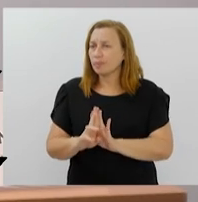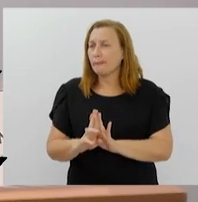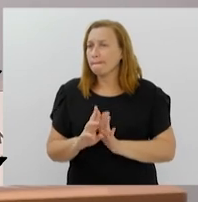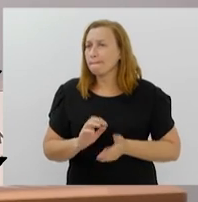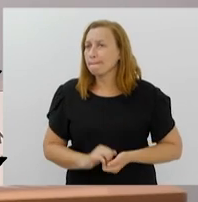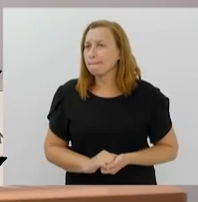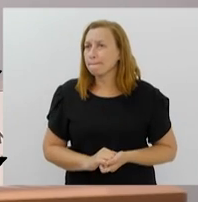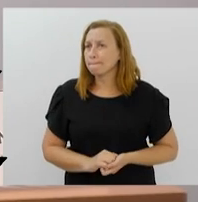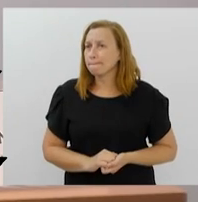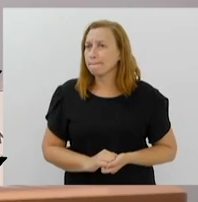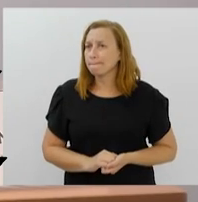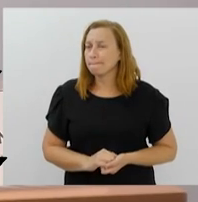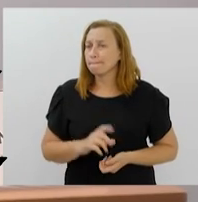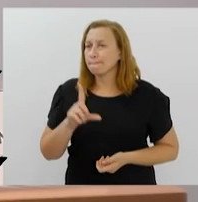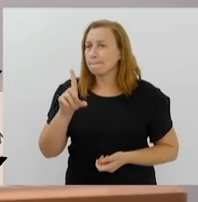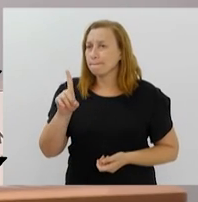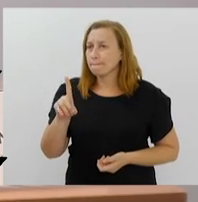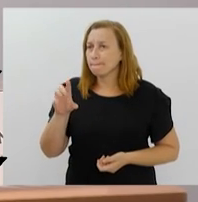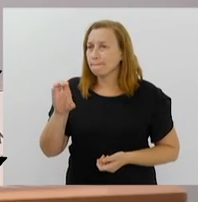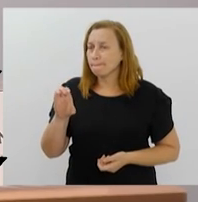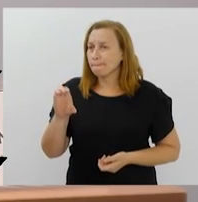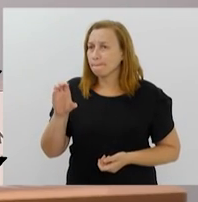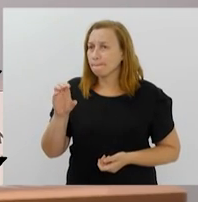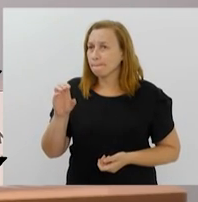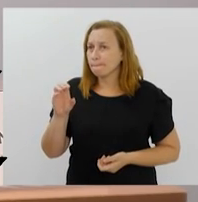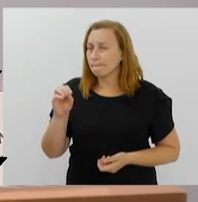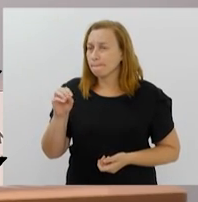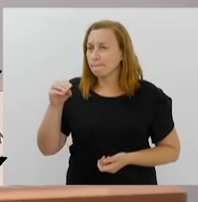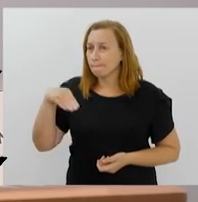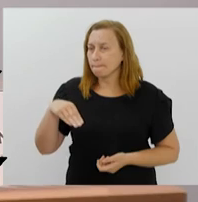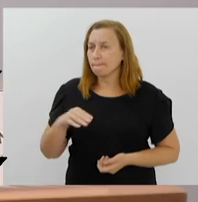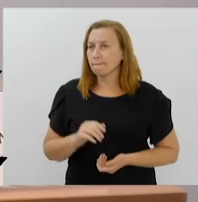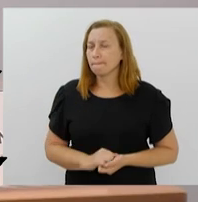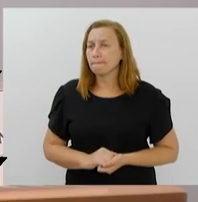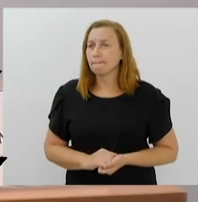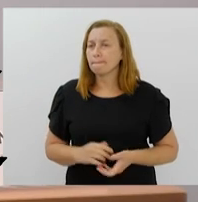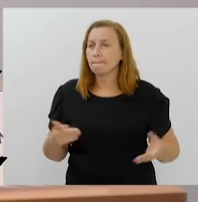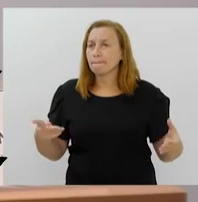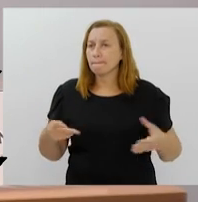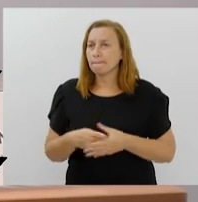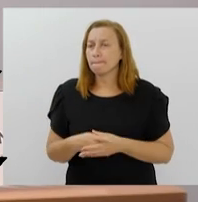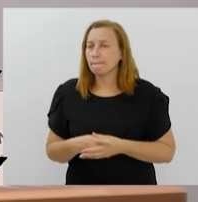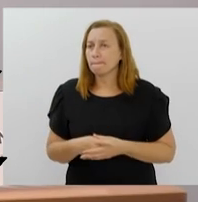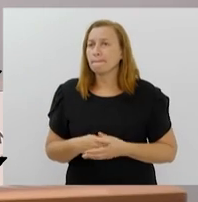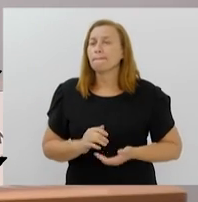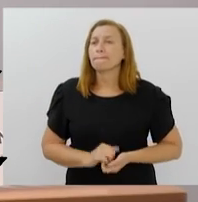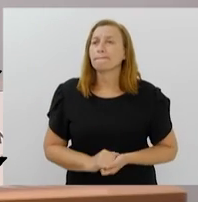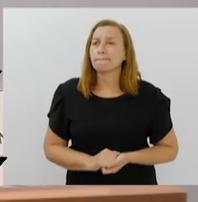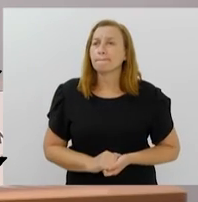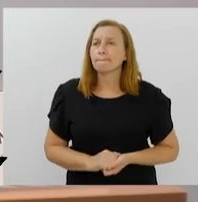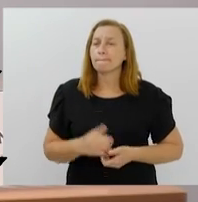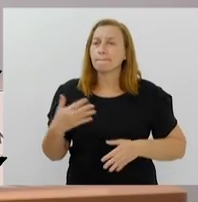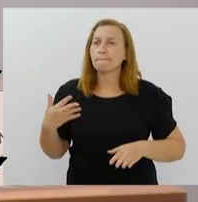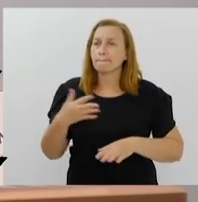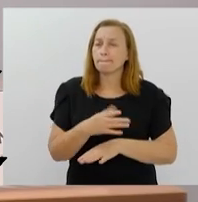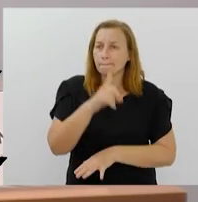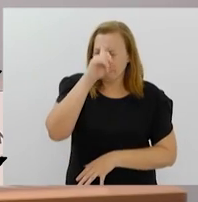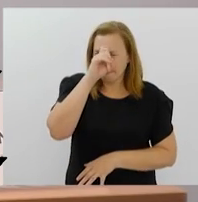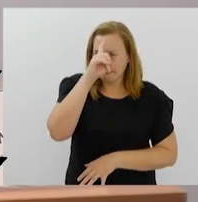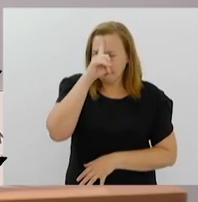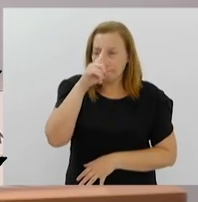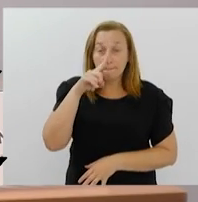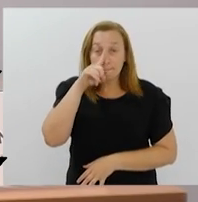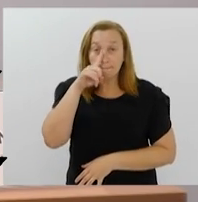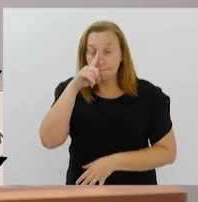eh do decom que numa situação em que o paciente chega num hospital né com um